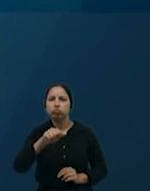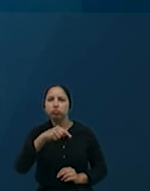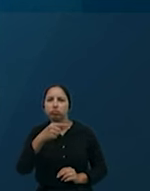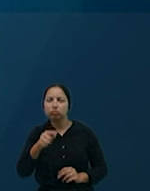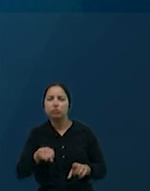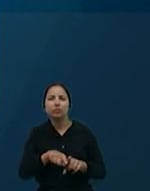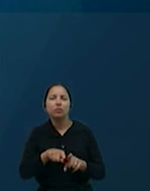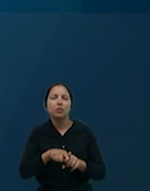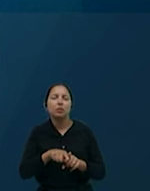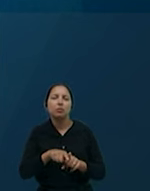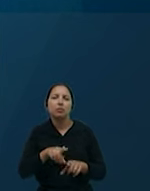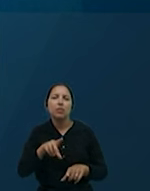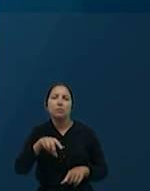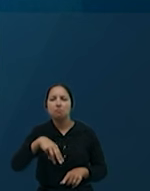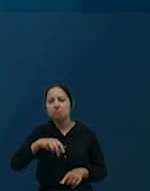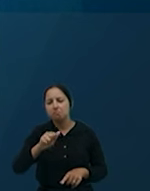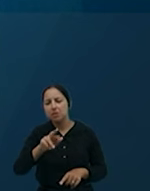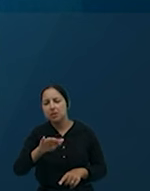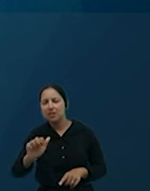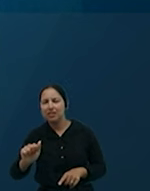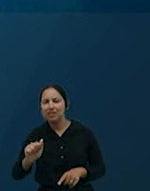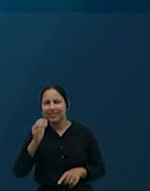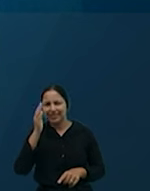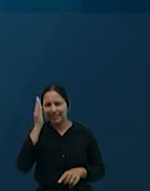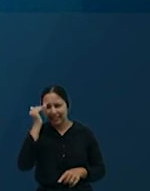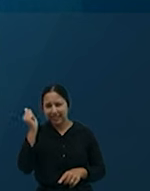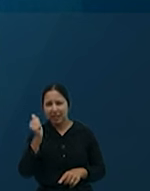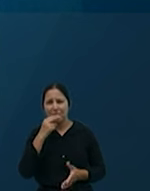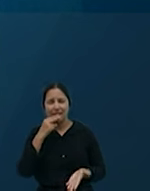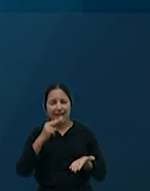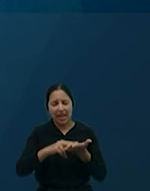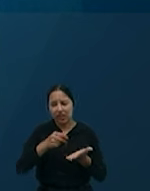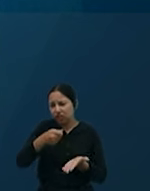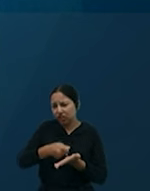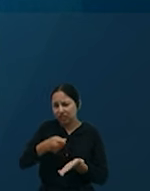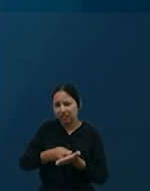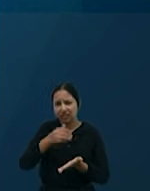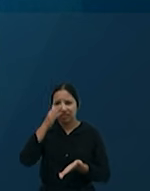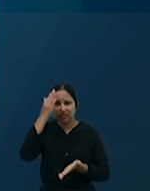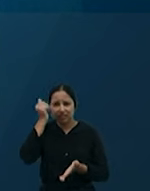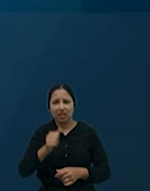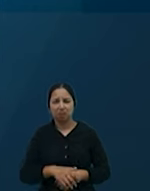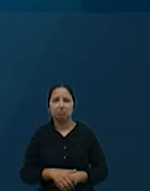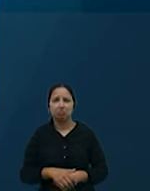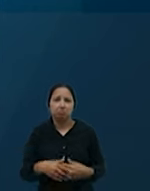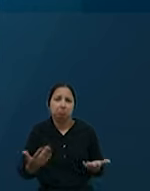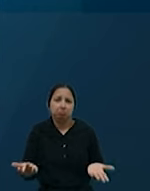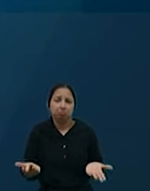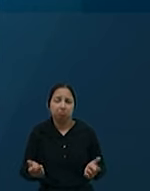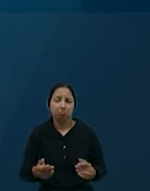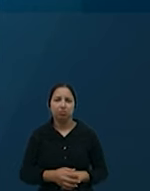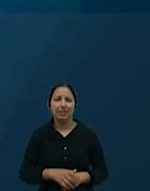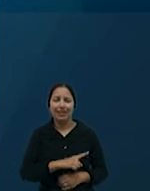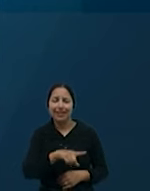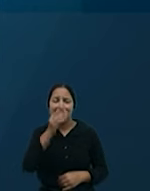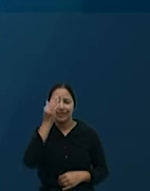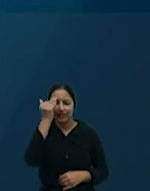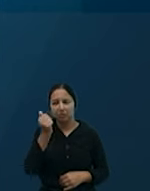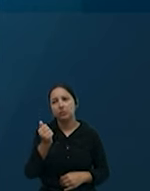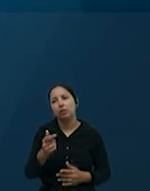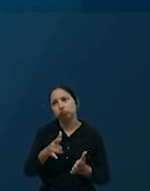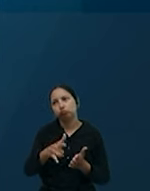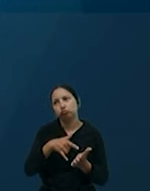sequer entendem uma carta de exigência. Eles só sabem que tem que levar documento novo quando se emite.